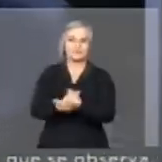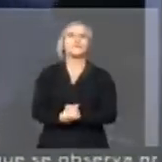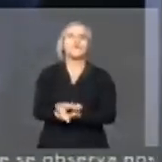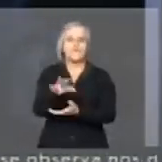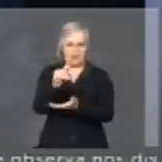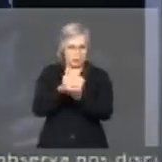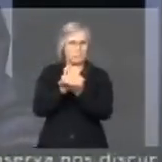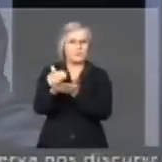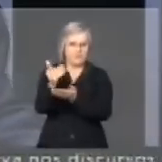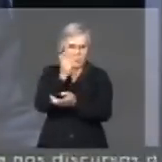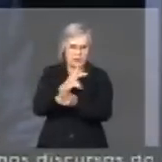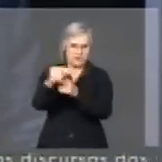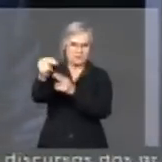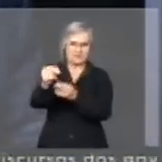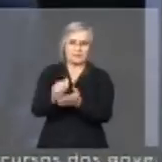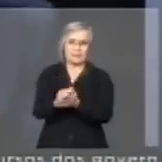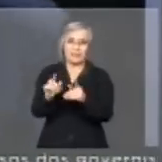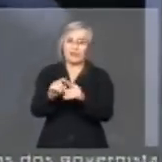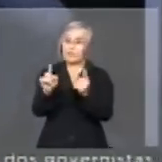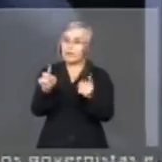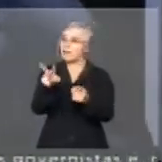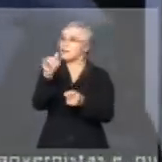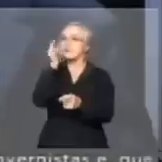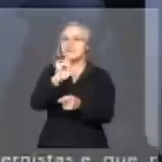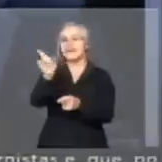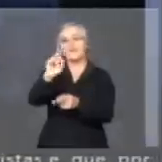ganhando, mas eles não,